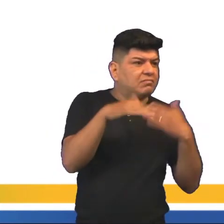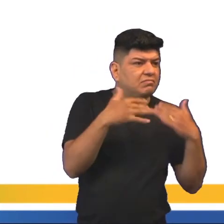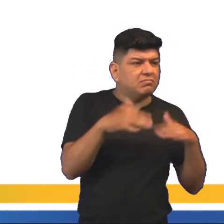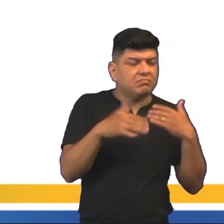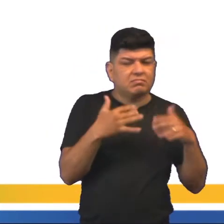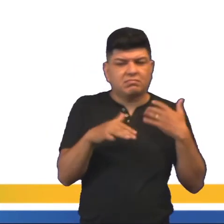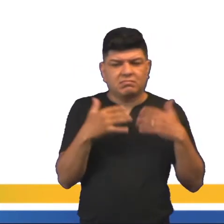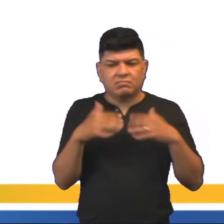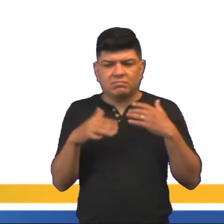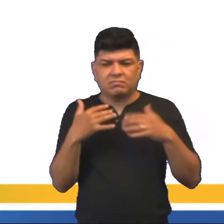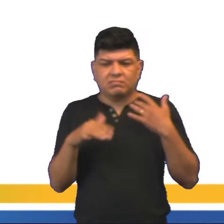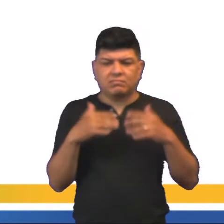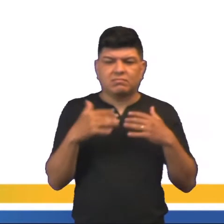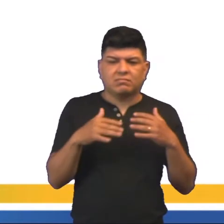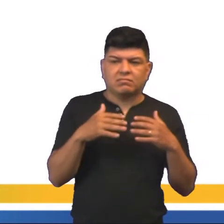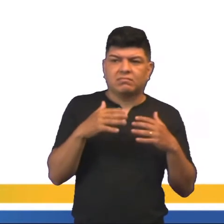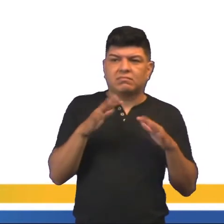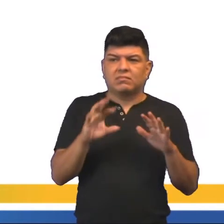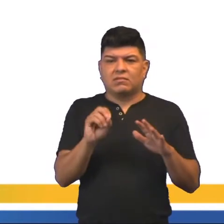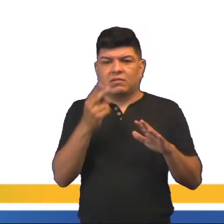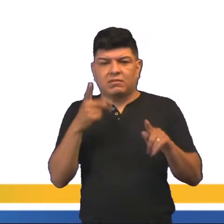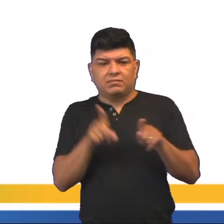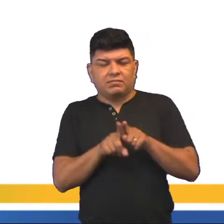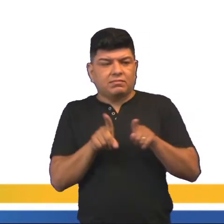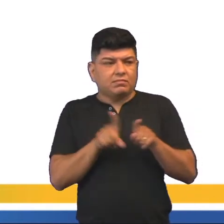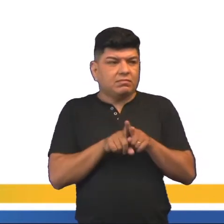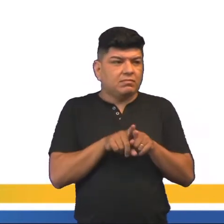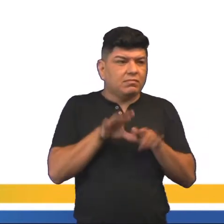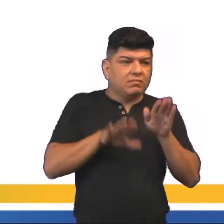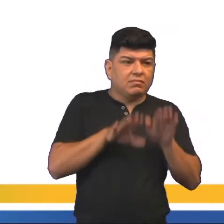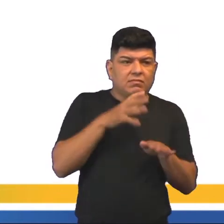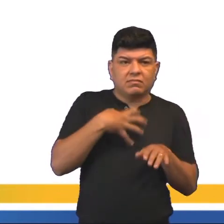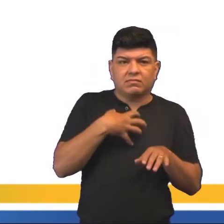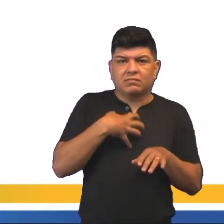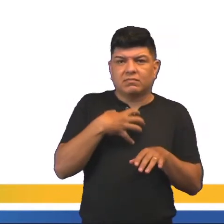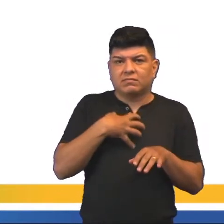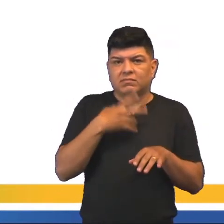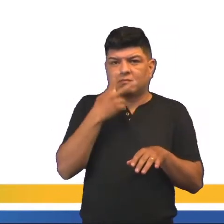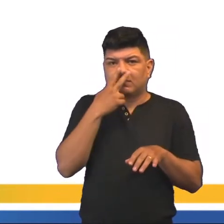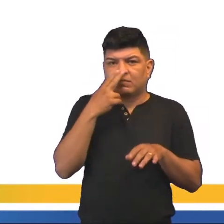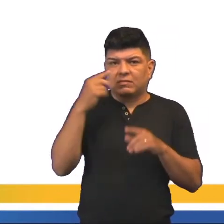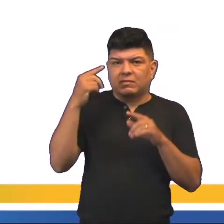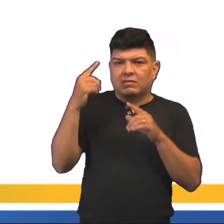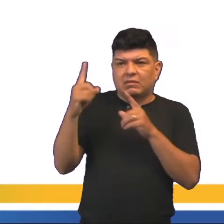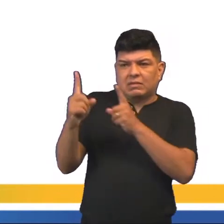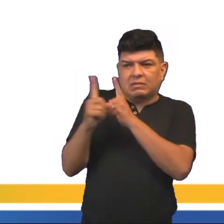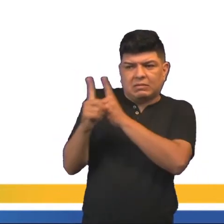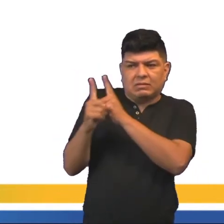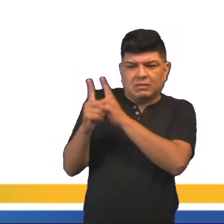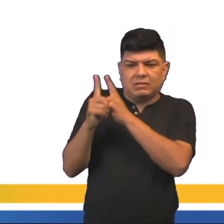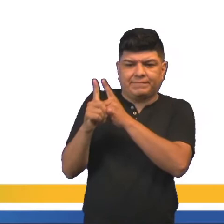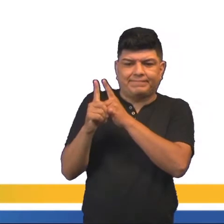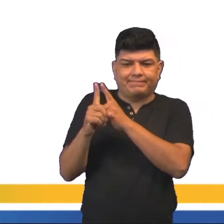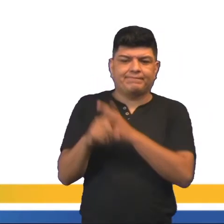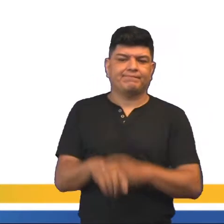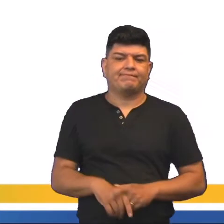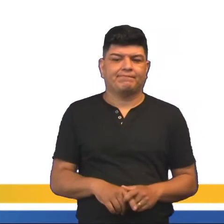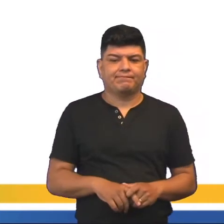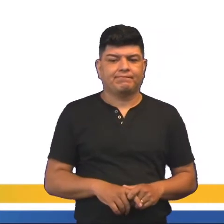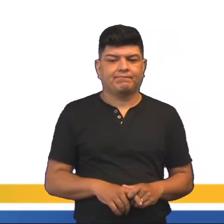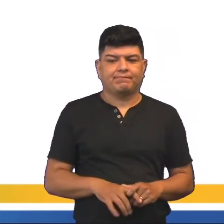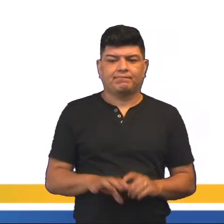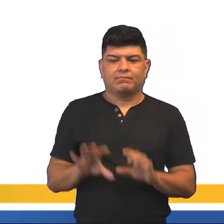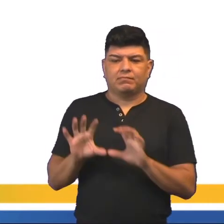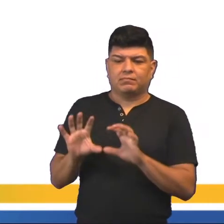impressão que elas estão se movendo, ou vai ter, às vezes, a sensação de que está sendo perseguida ou algo do tipo.